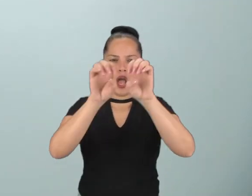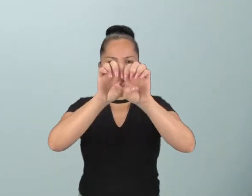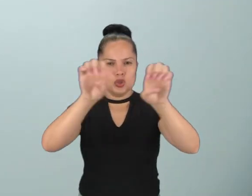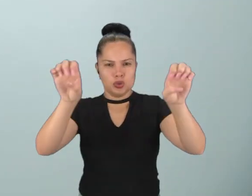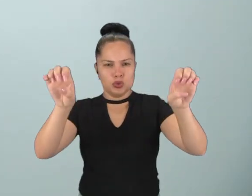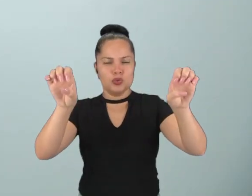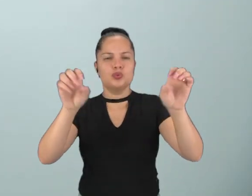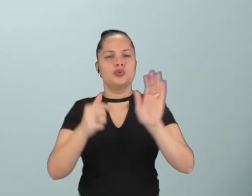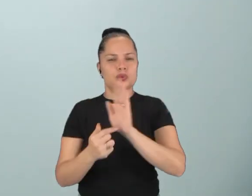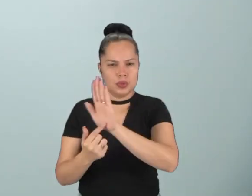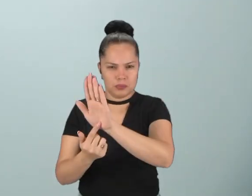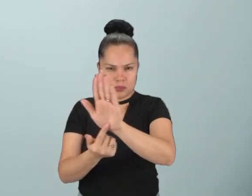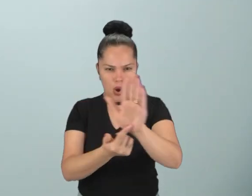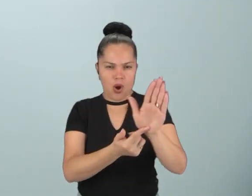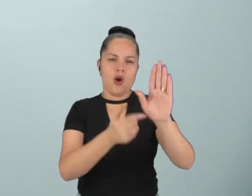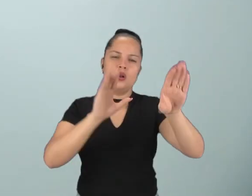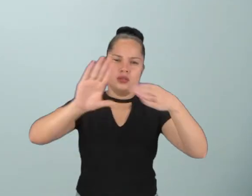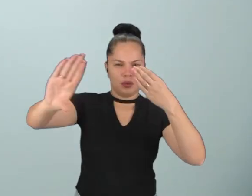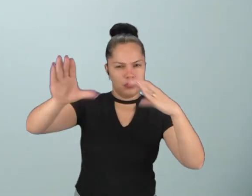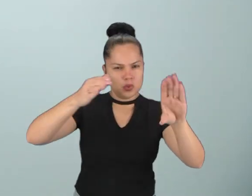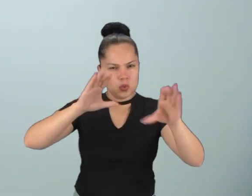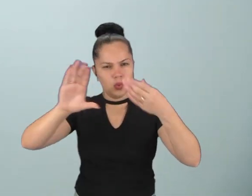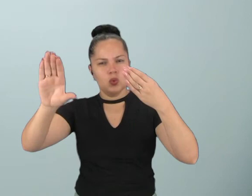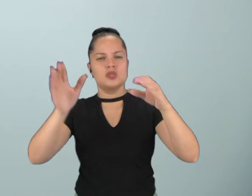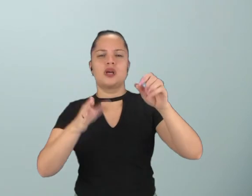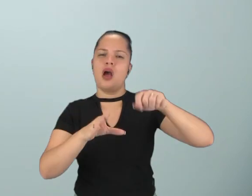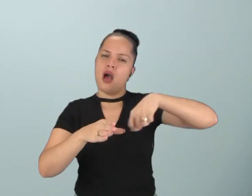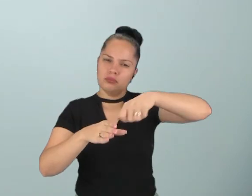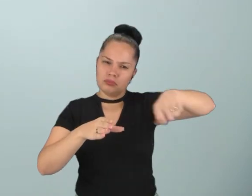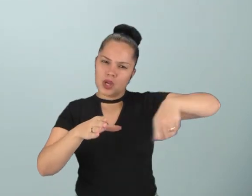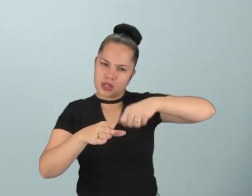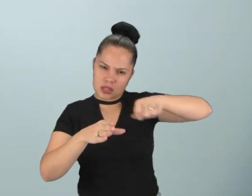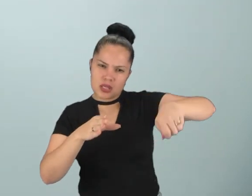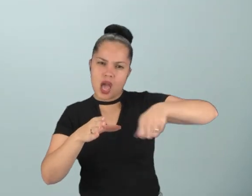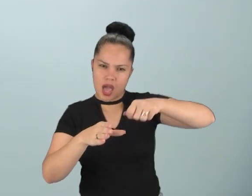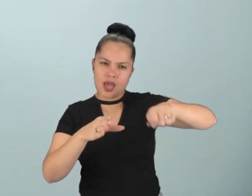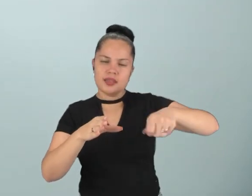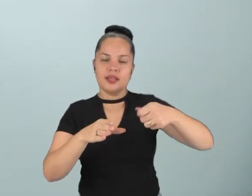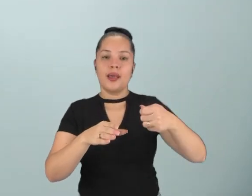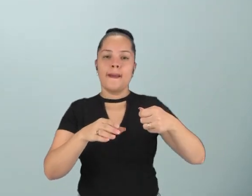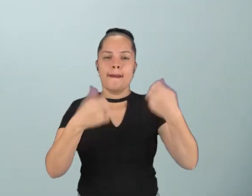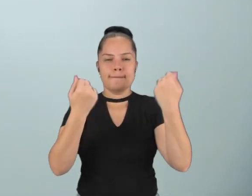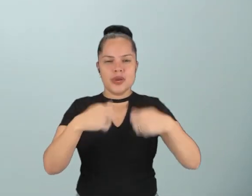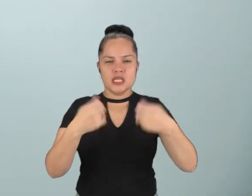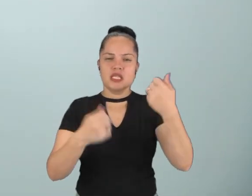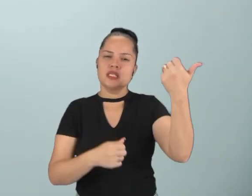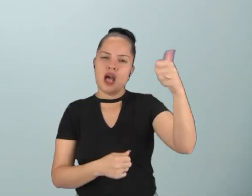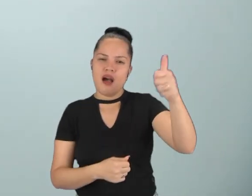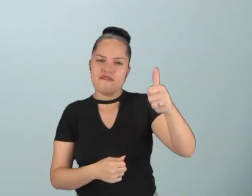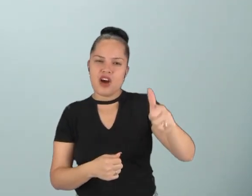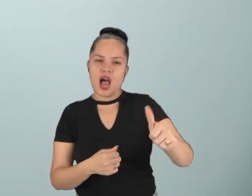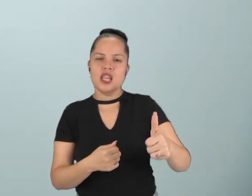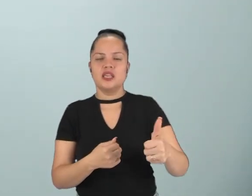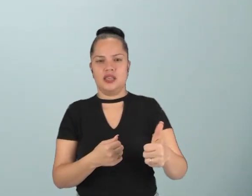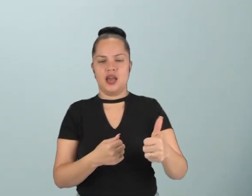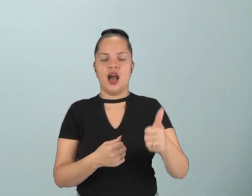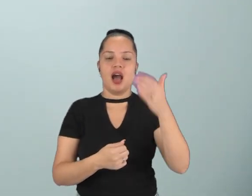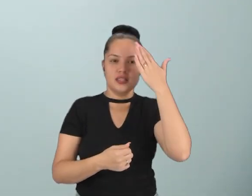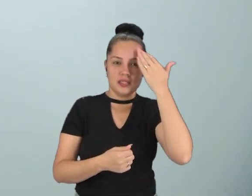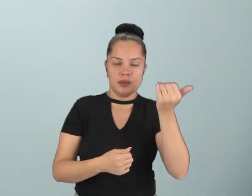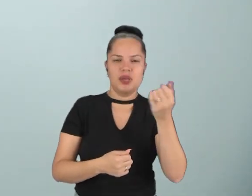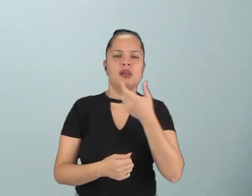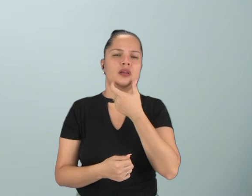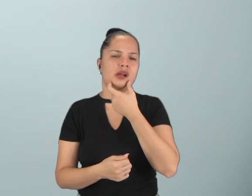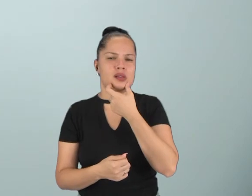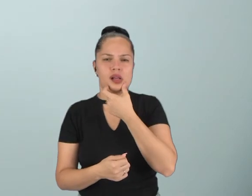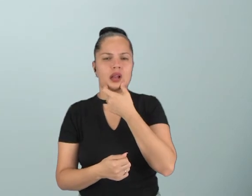ele se apresenta, é uma música? Será que é uma receita? Aí a gente precisa avaliar, né? Mesmo que esse texto esteja em inglês,